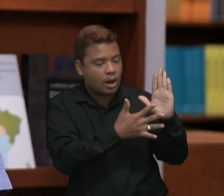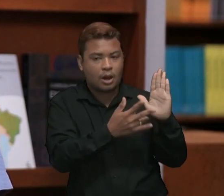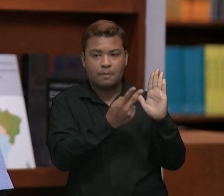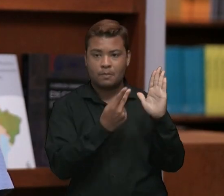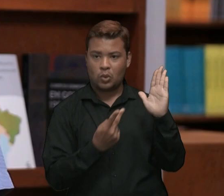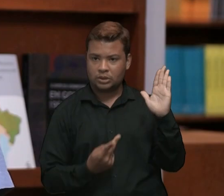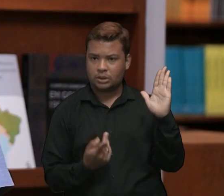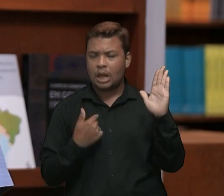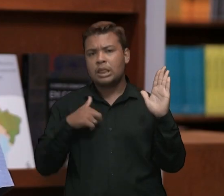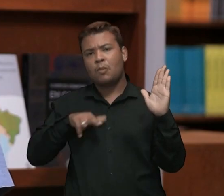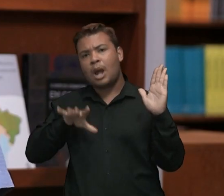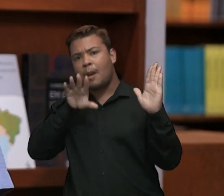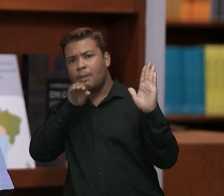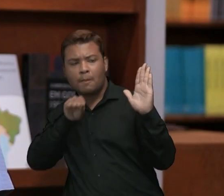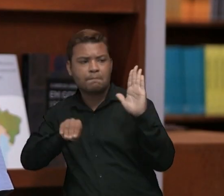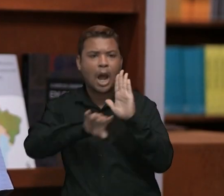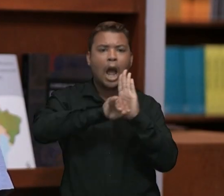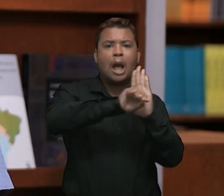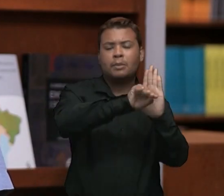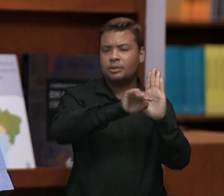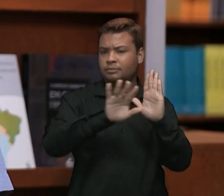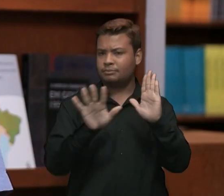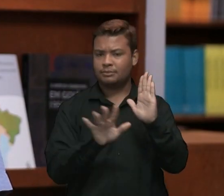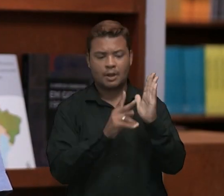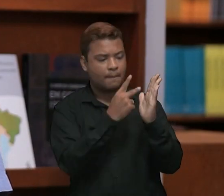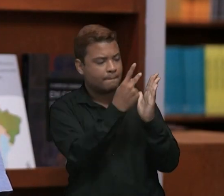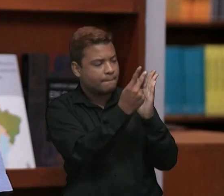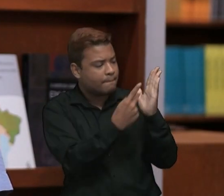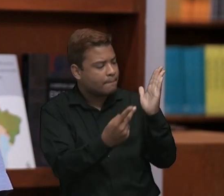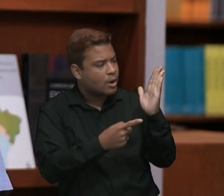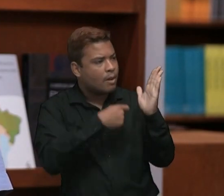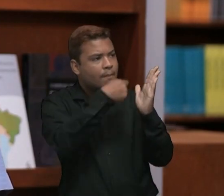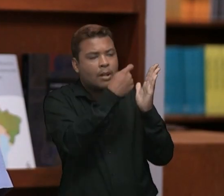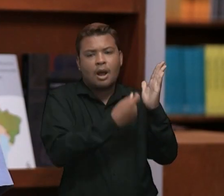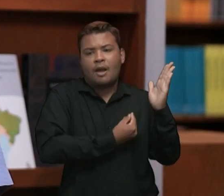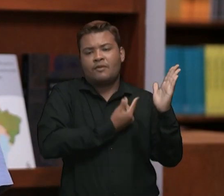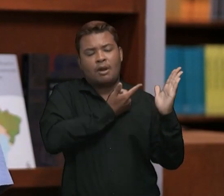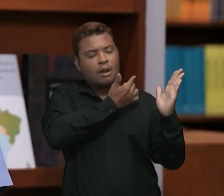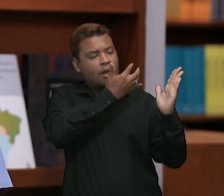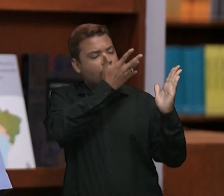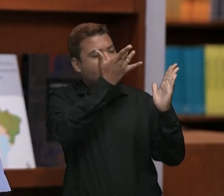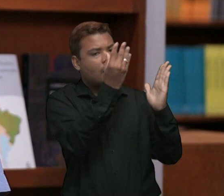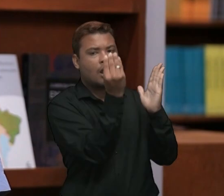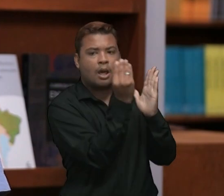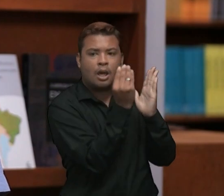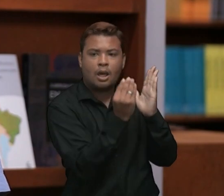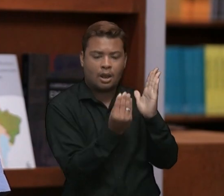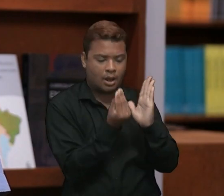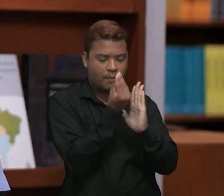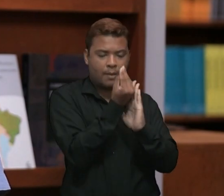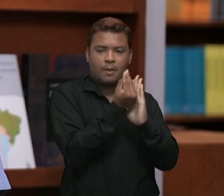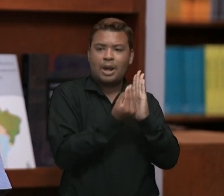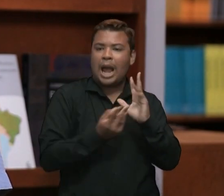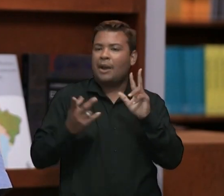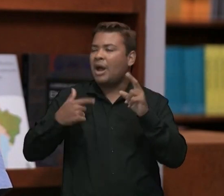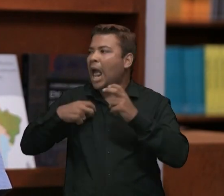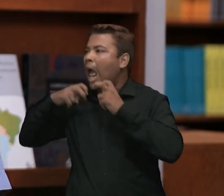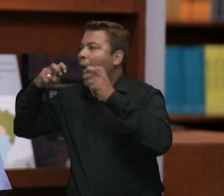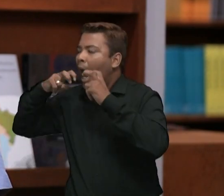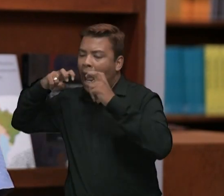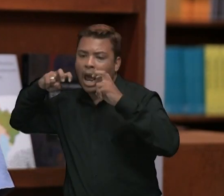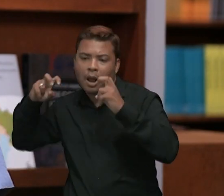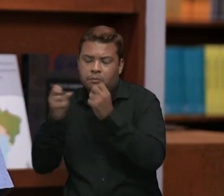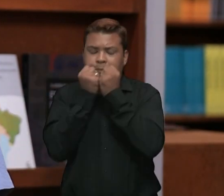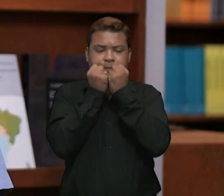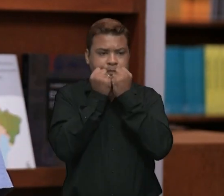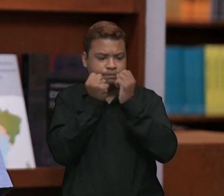soou. Fazer os poemas através da vida é pegar em meus gritos emudecidos para que